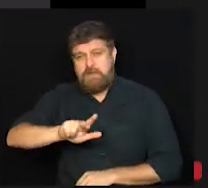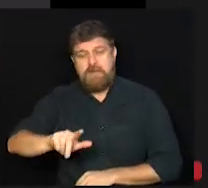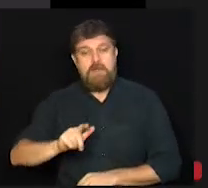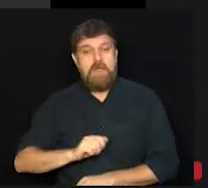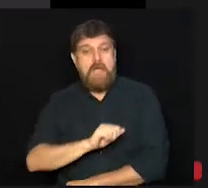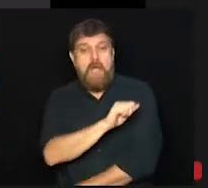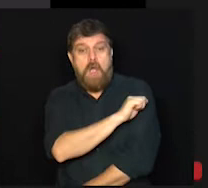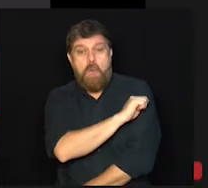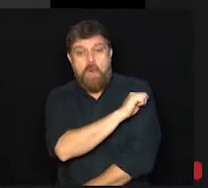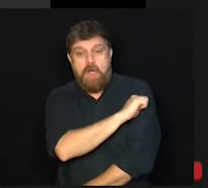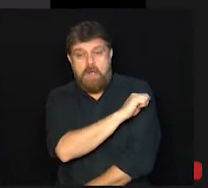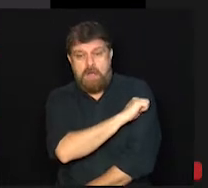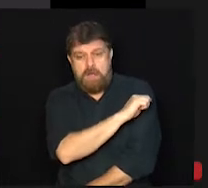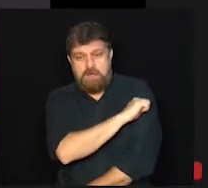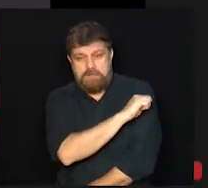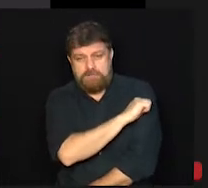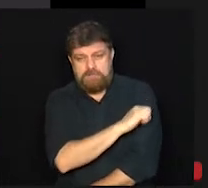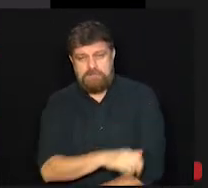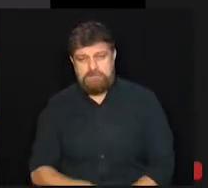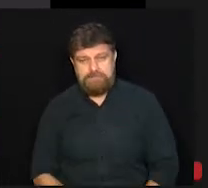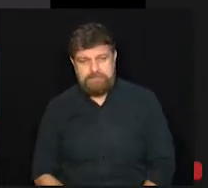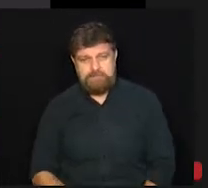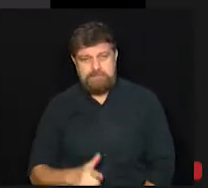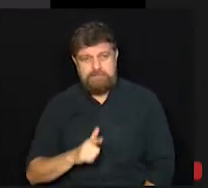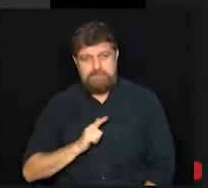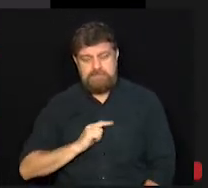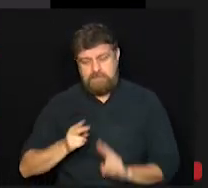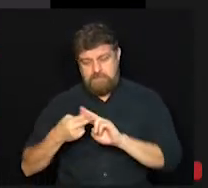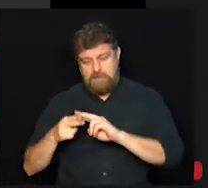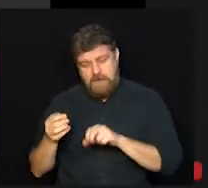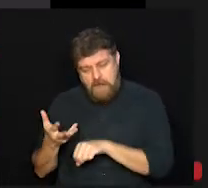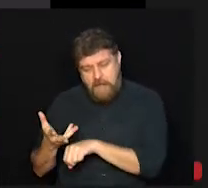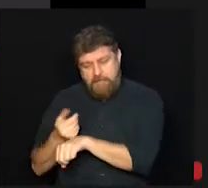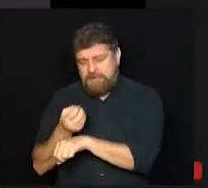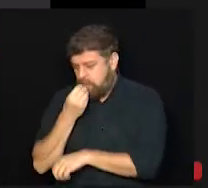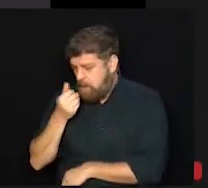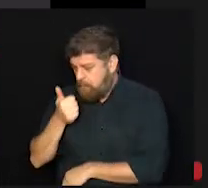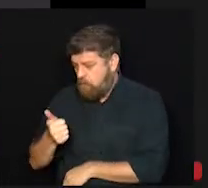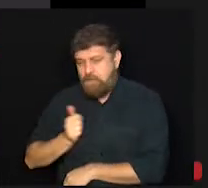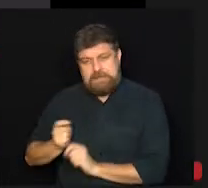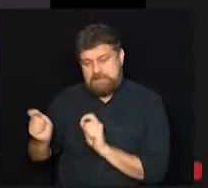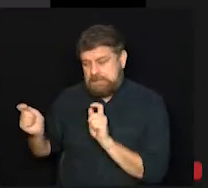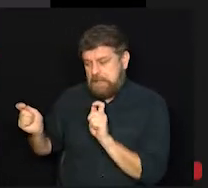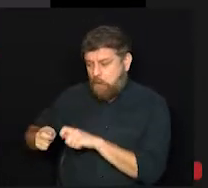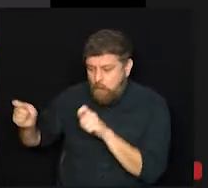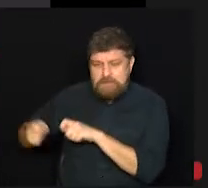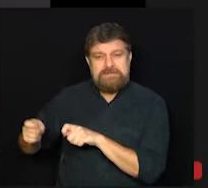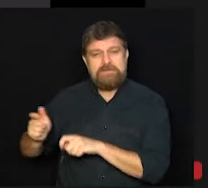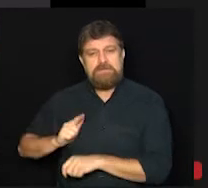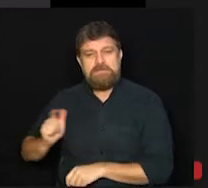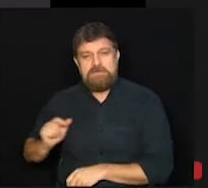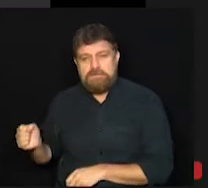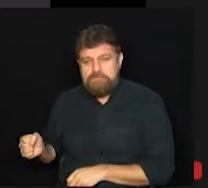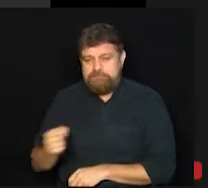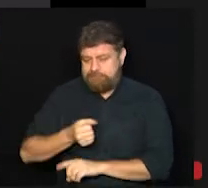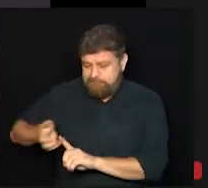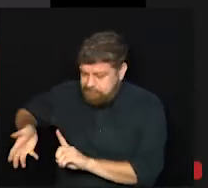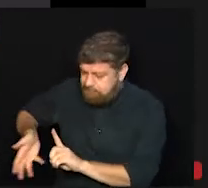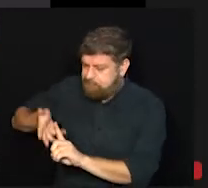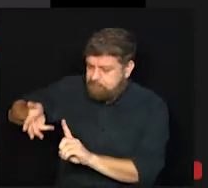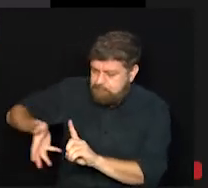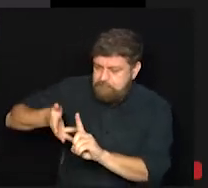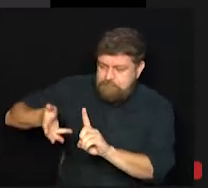estudante com habilidades boas e que teve a possibilidade de ser estimulado ao longo